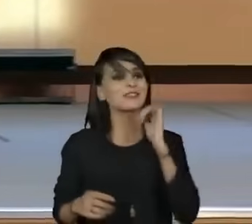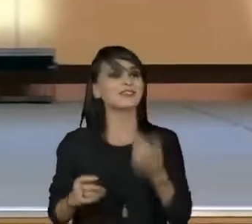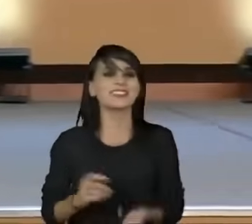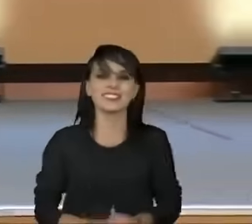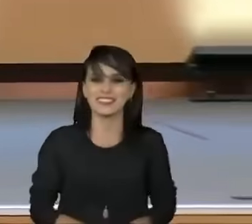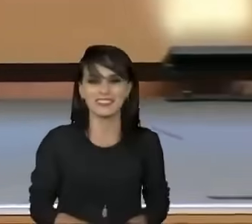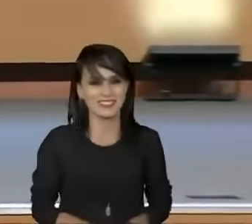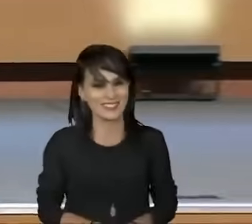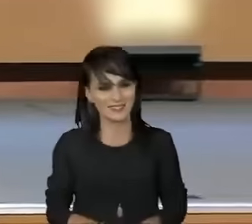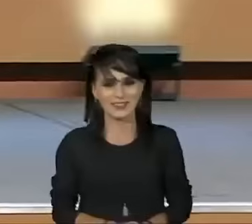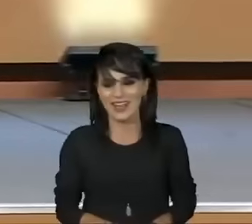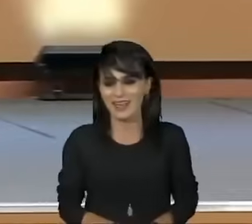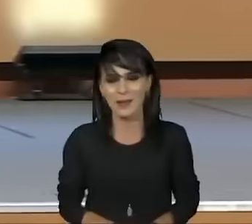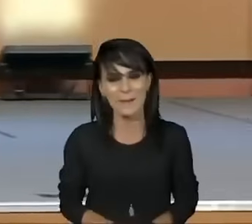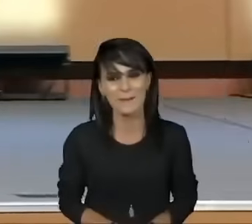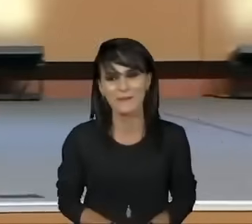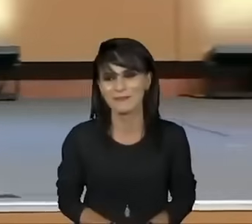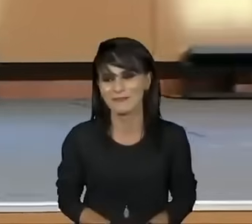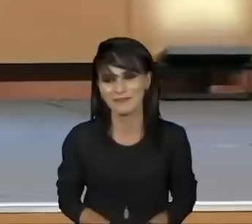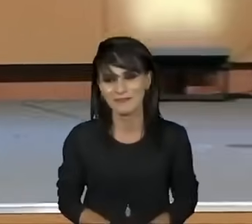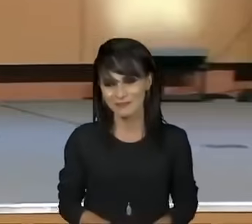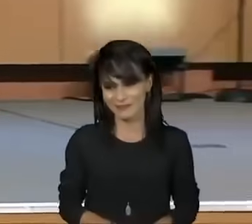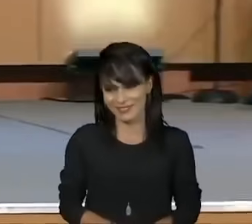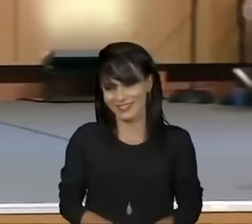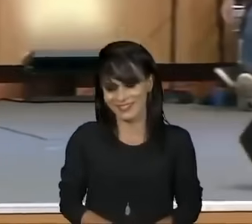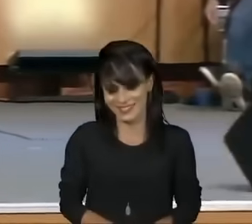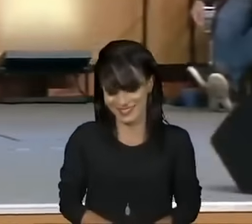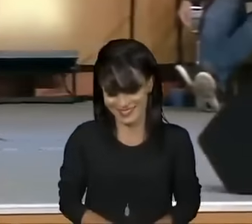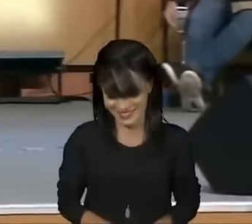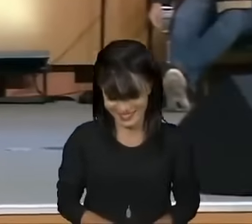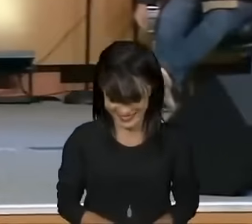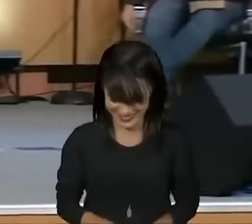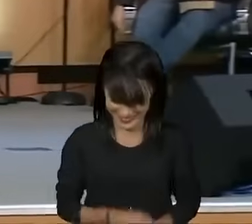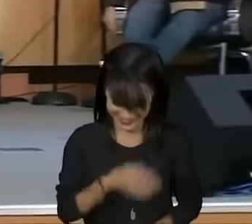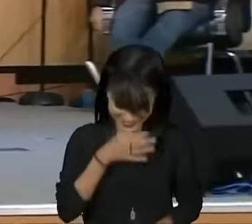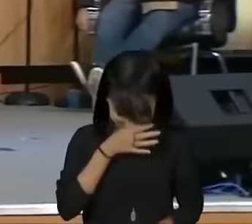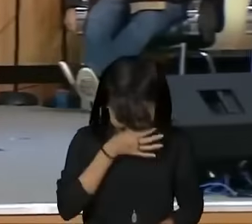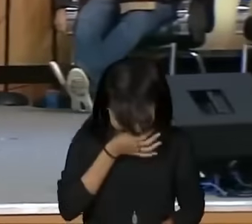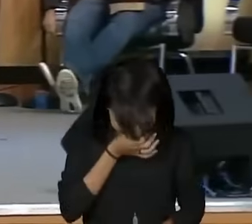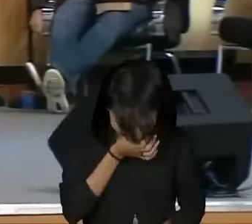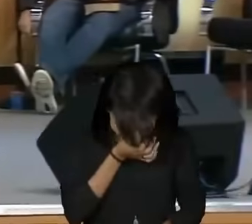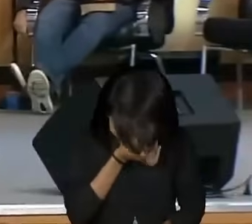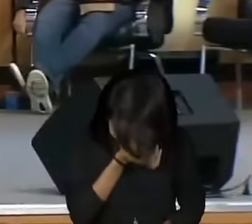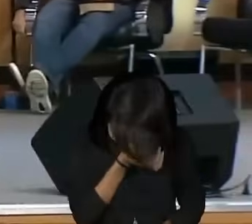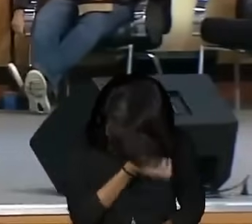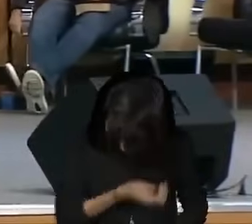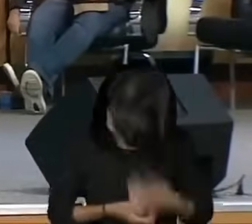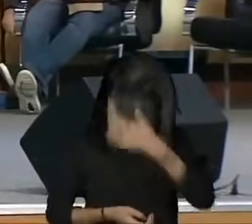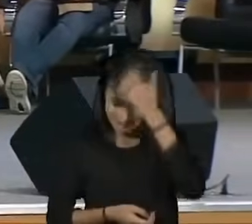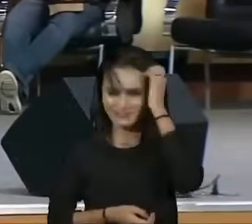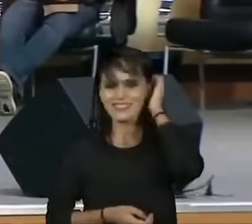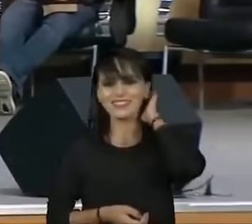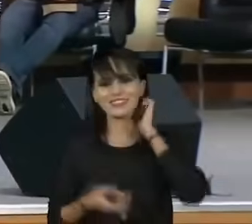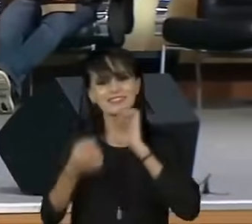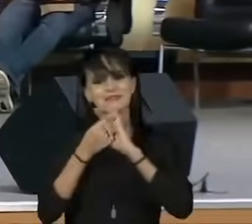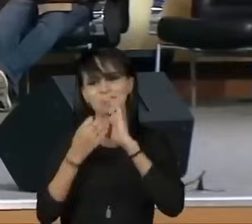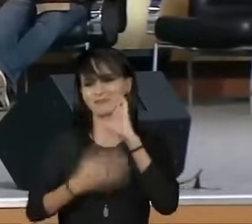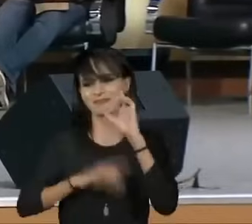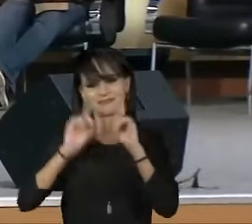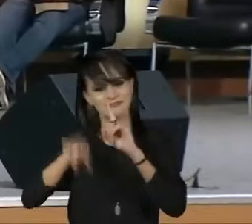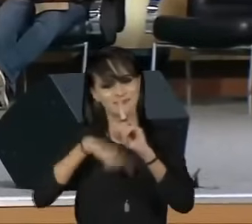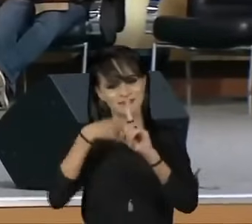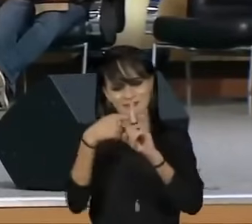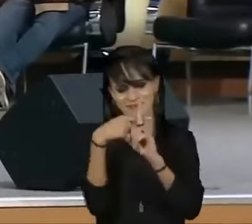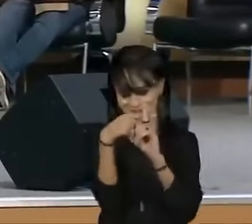lugar quinto lugar vou pular a parte já falei o que tinha que falar quinto lugar uma característica positiva